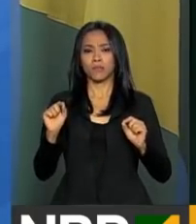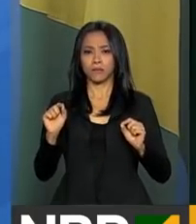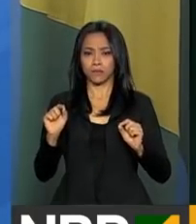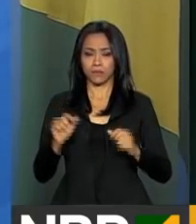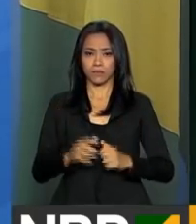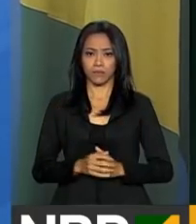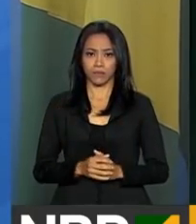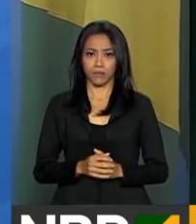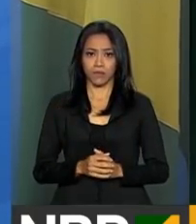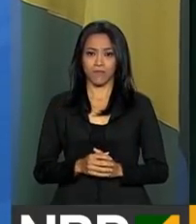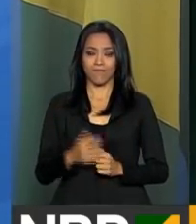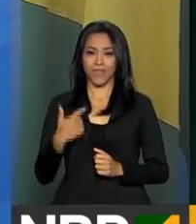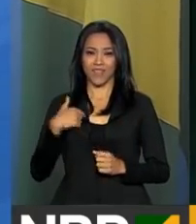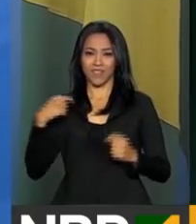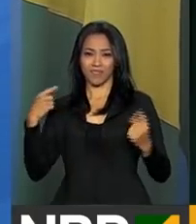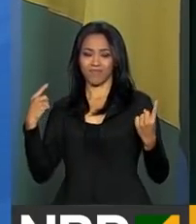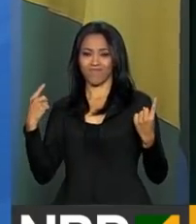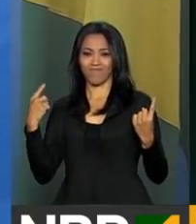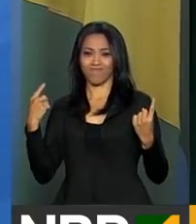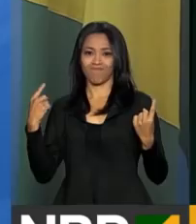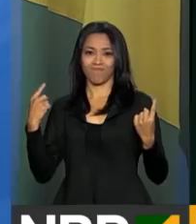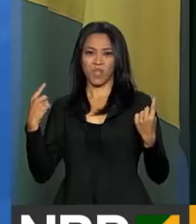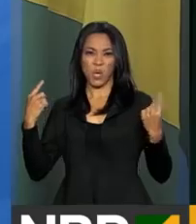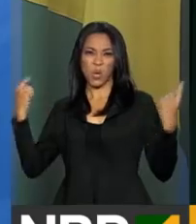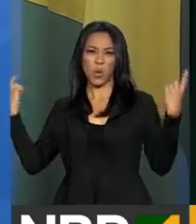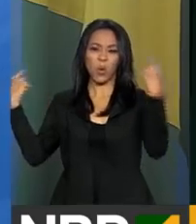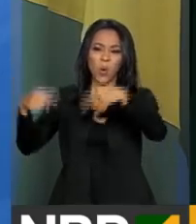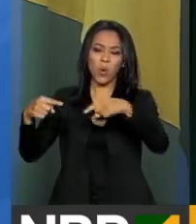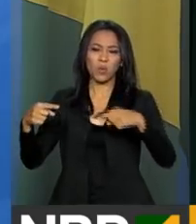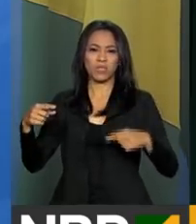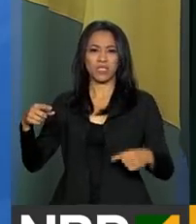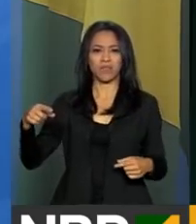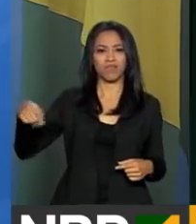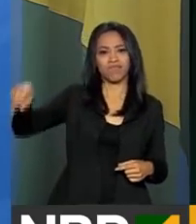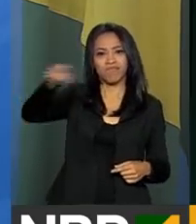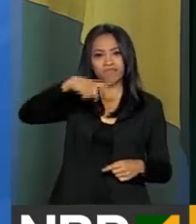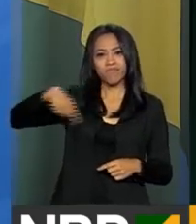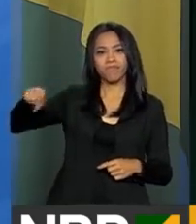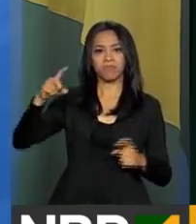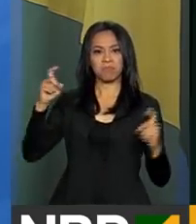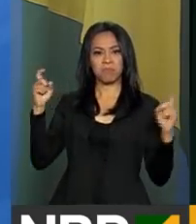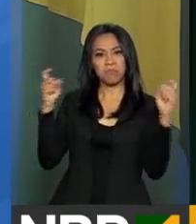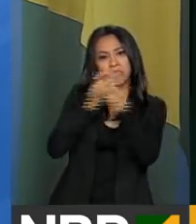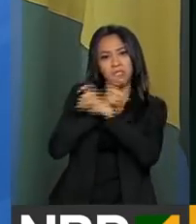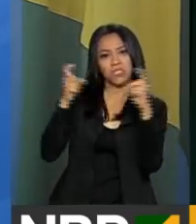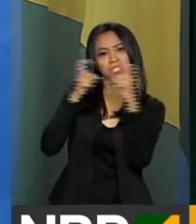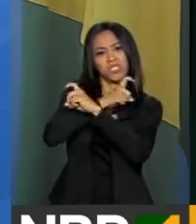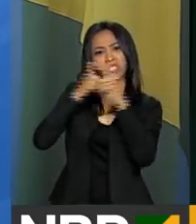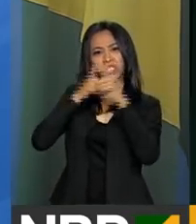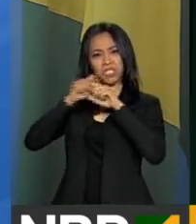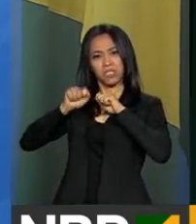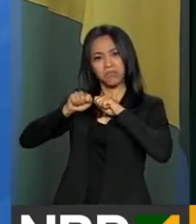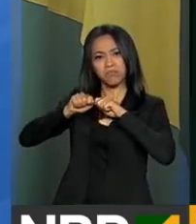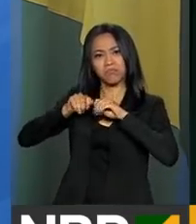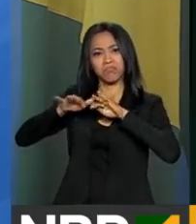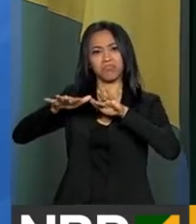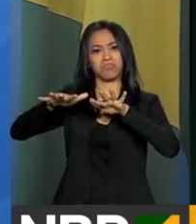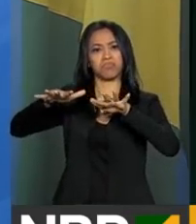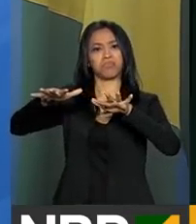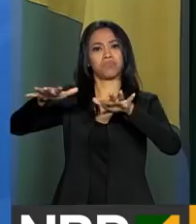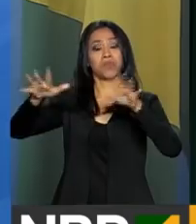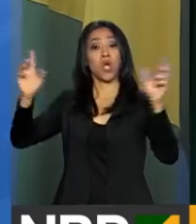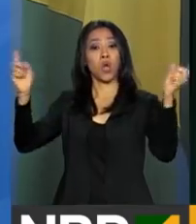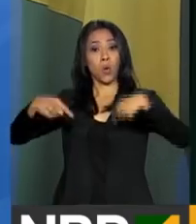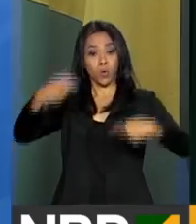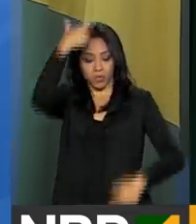contra mentiras que são lançadas contra a